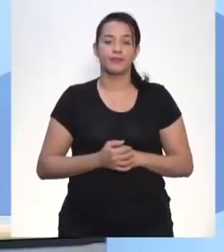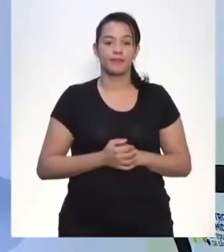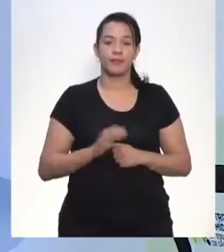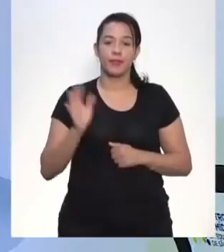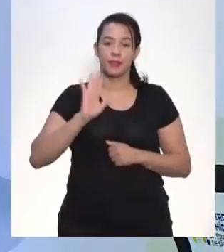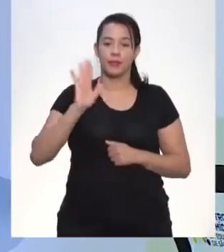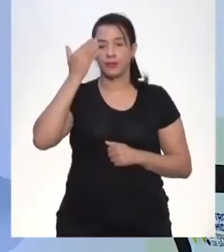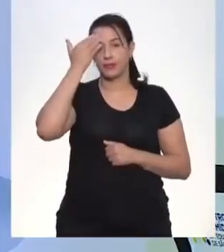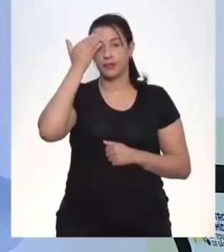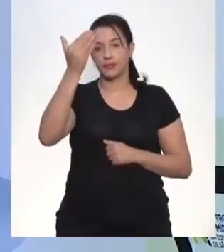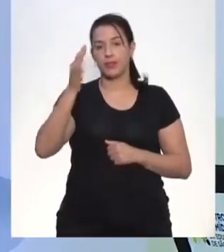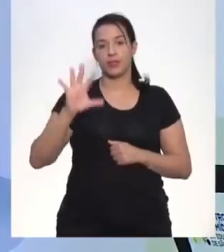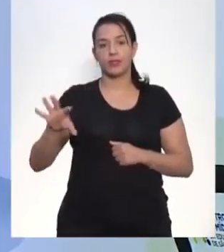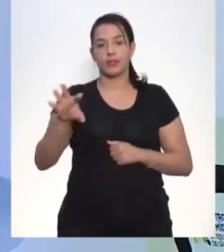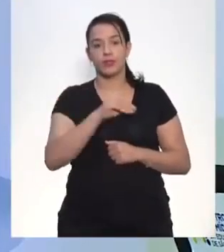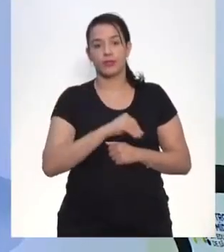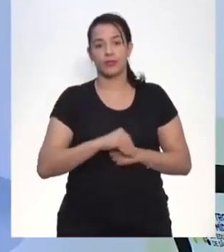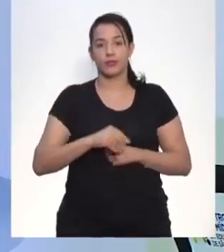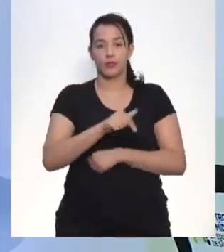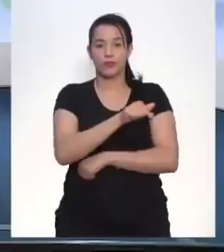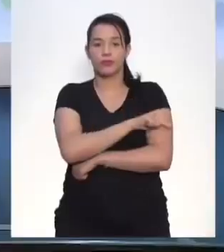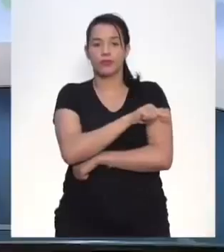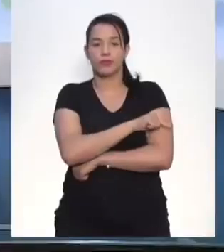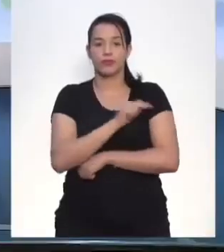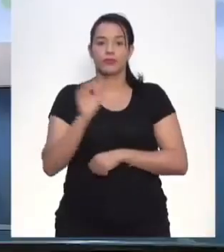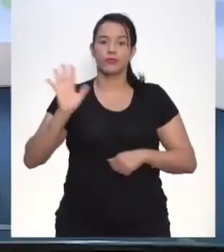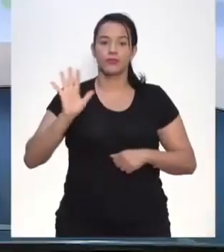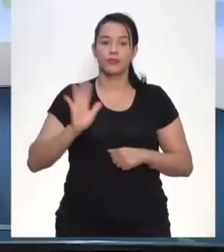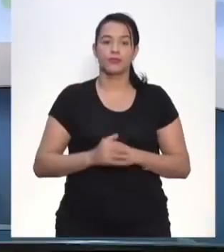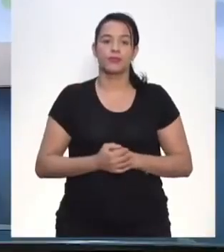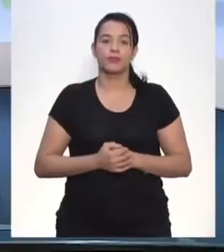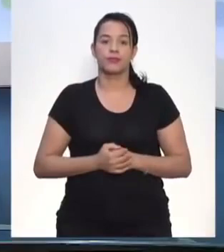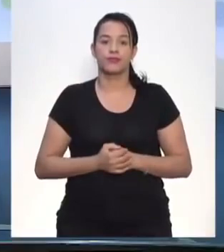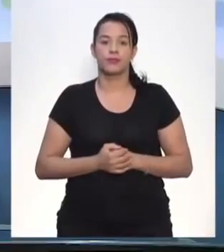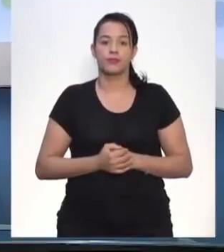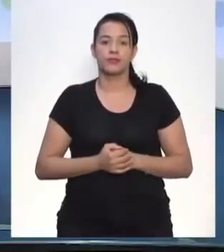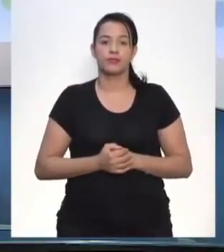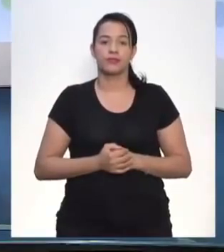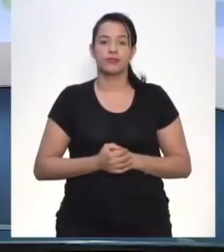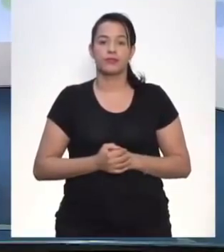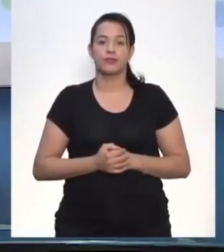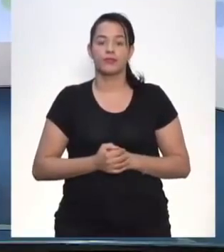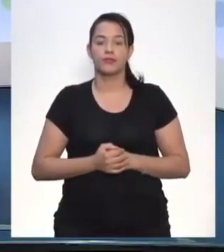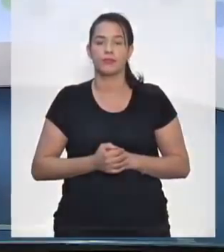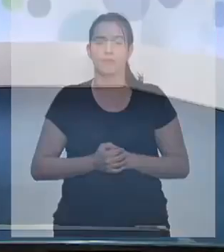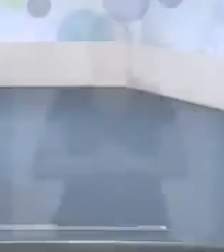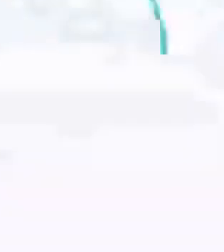Obrigado, rapaziada. Valeu, 7º ano. Tchau, tchau. Até a próxima. Tchau, tchau.